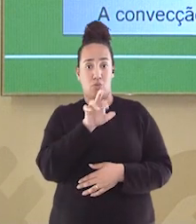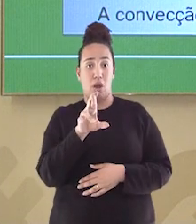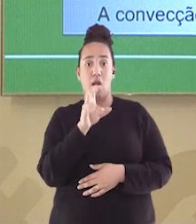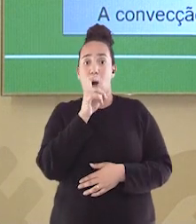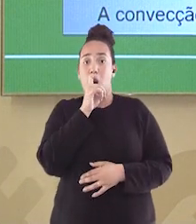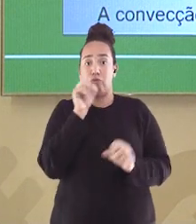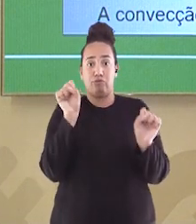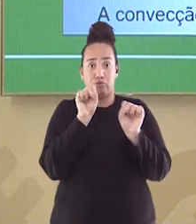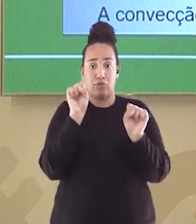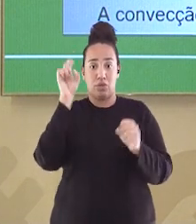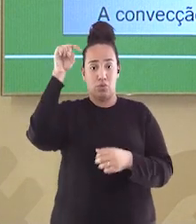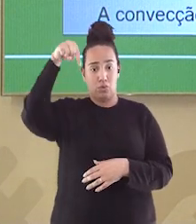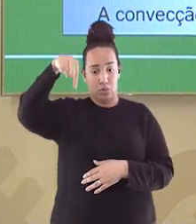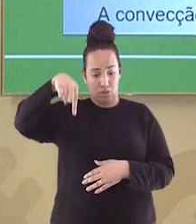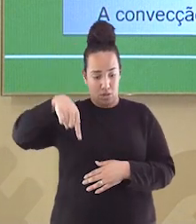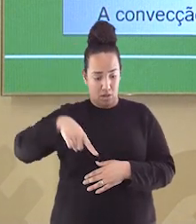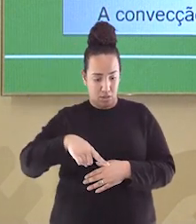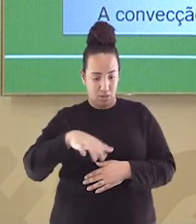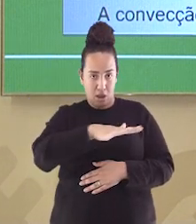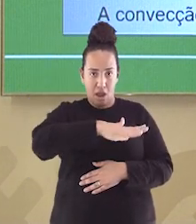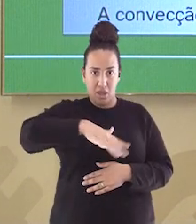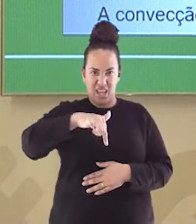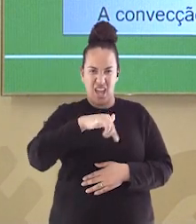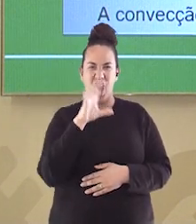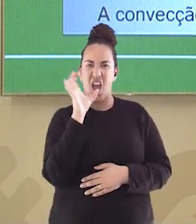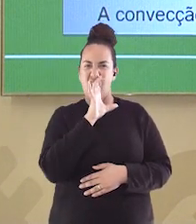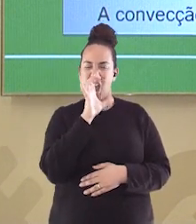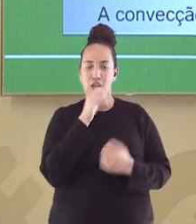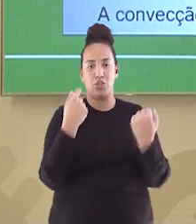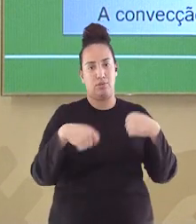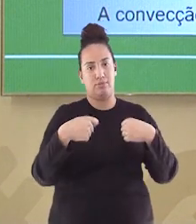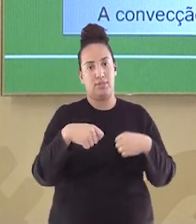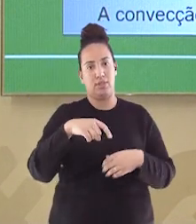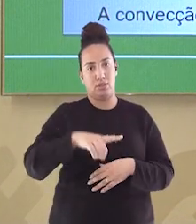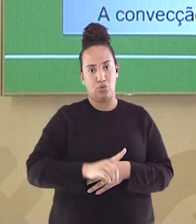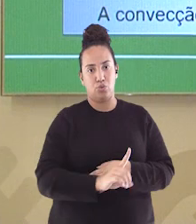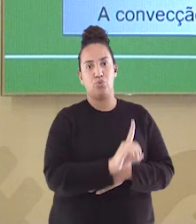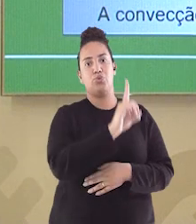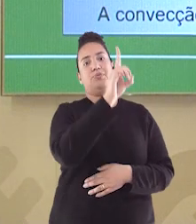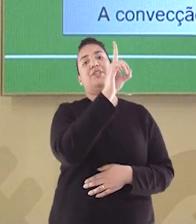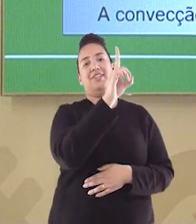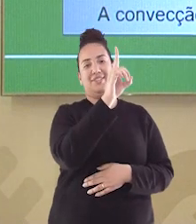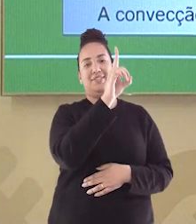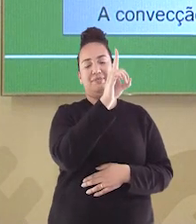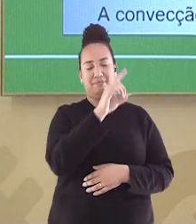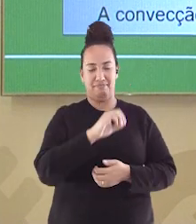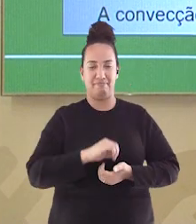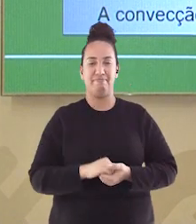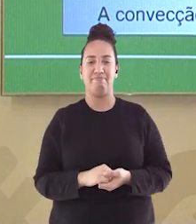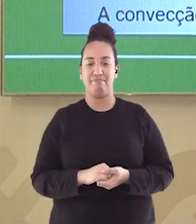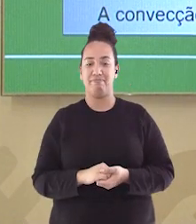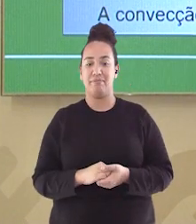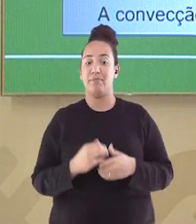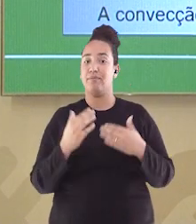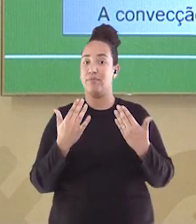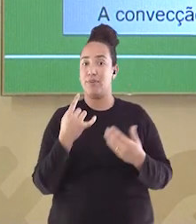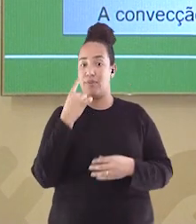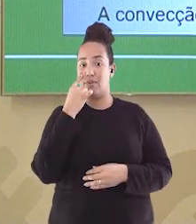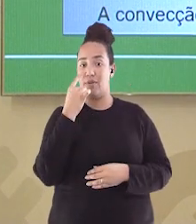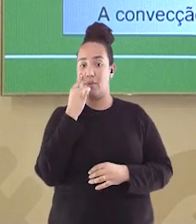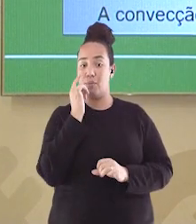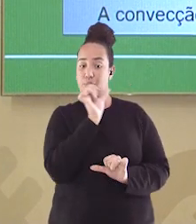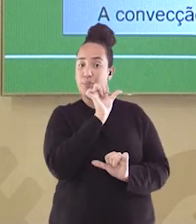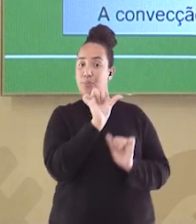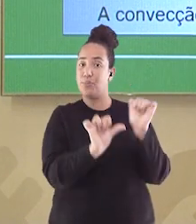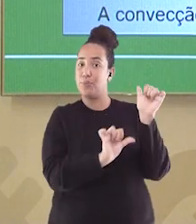desce, ele força o ar quente, que já está no ambiente, a subir, né? Não tem espaço para o ar quente, ele tem que subir. Ou seja, houve uma troca